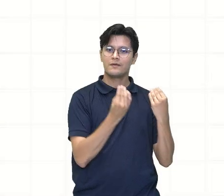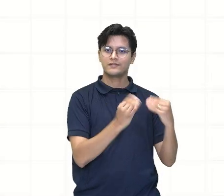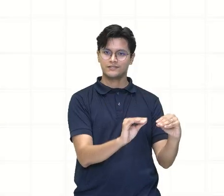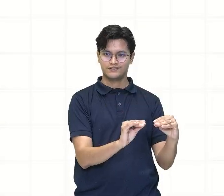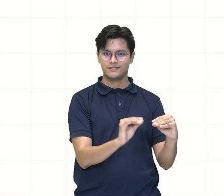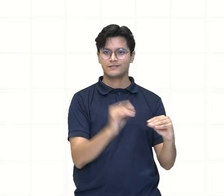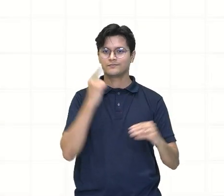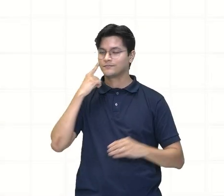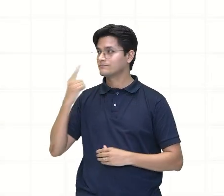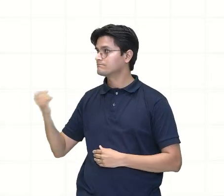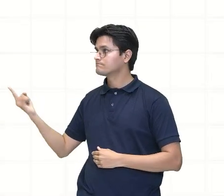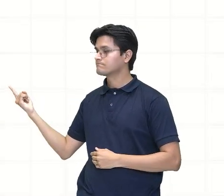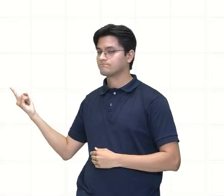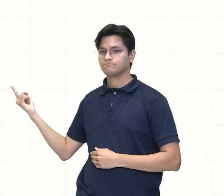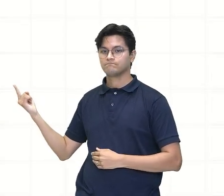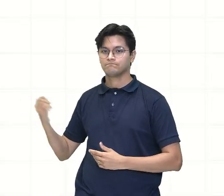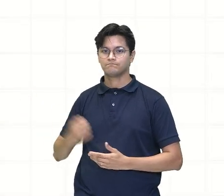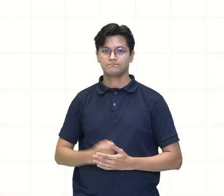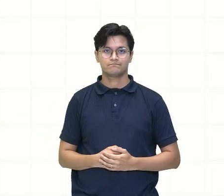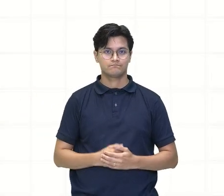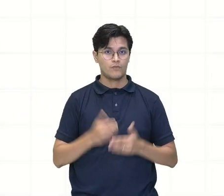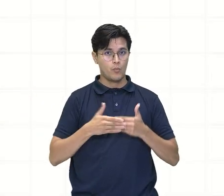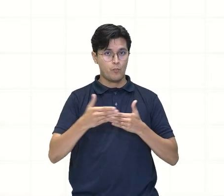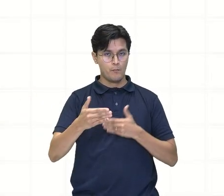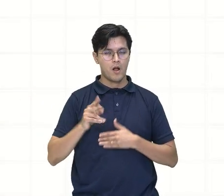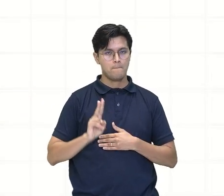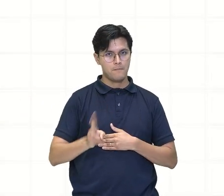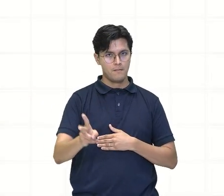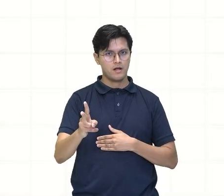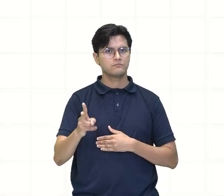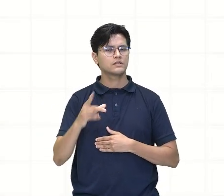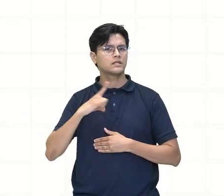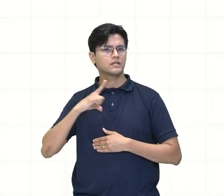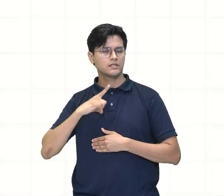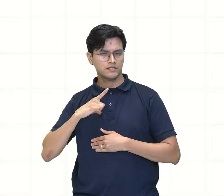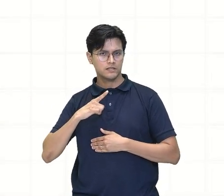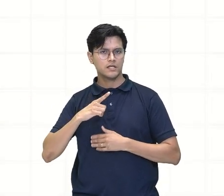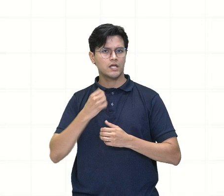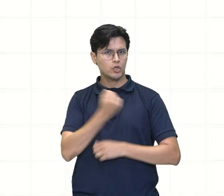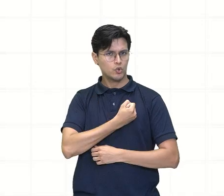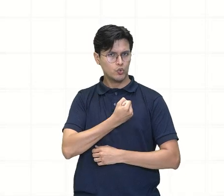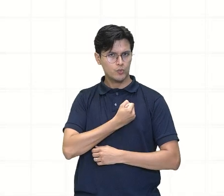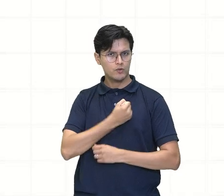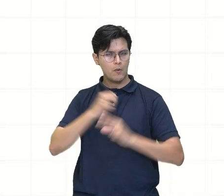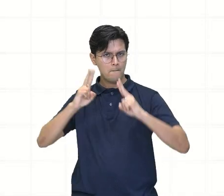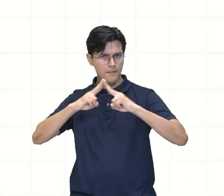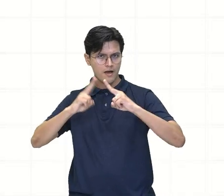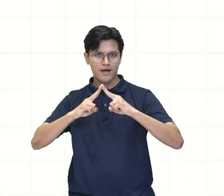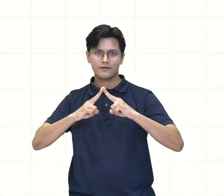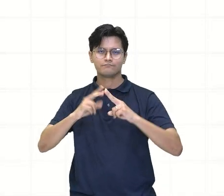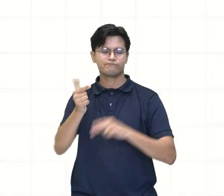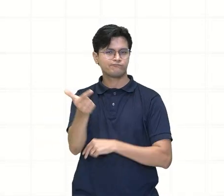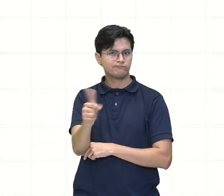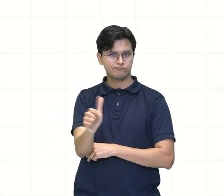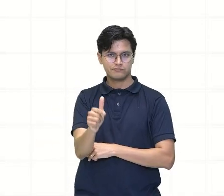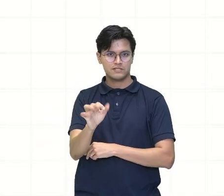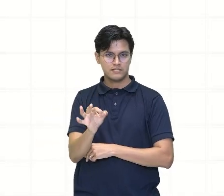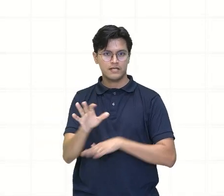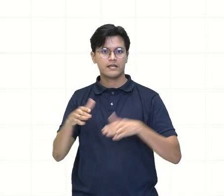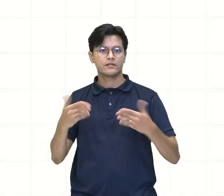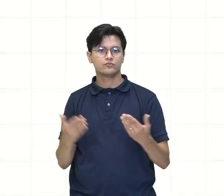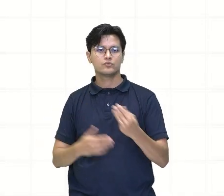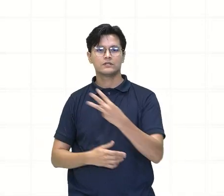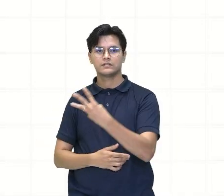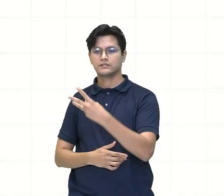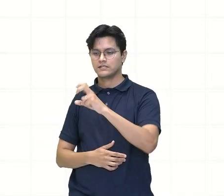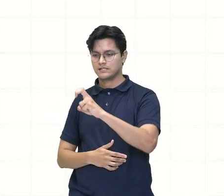Então, vamos aí agora seguir para o próximo. Eu ainda tenho algum número par? Não, nem o 35, nem o 15 e nem o